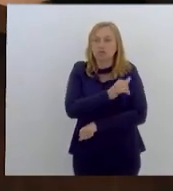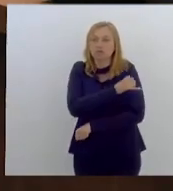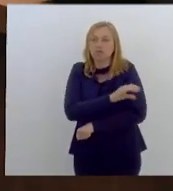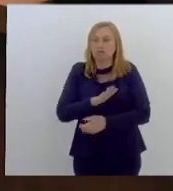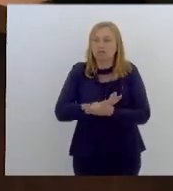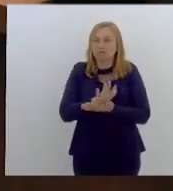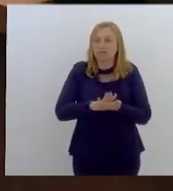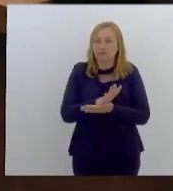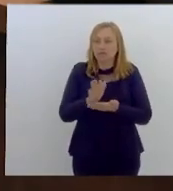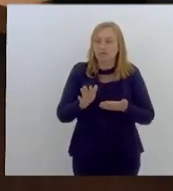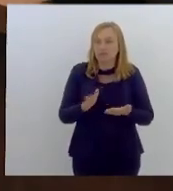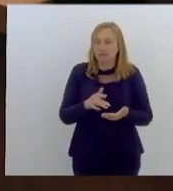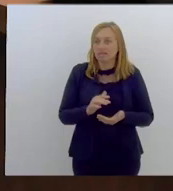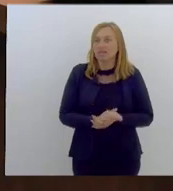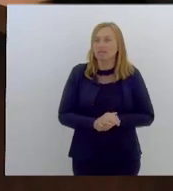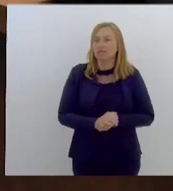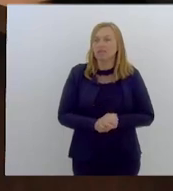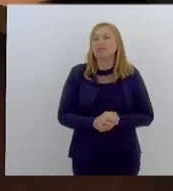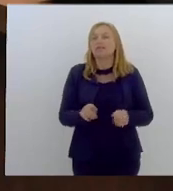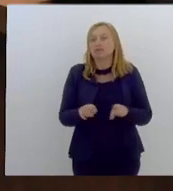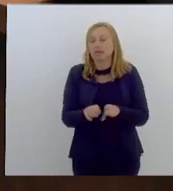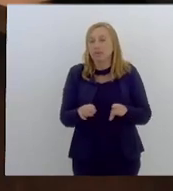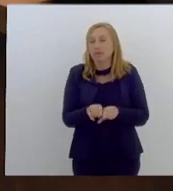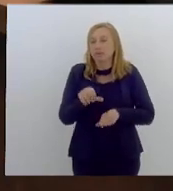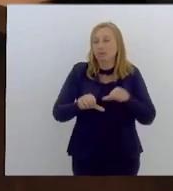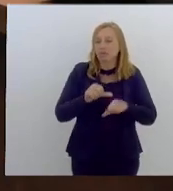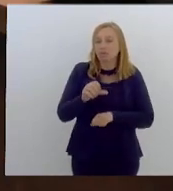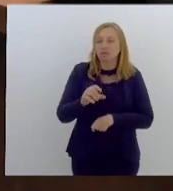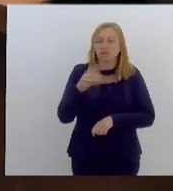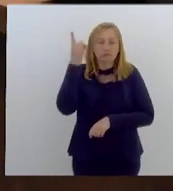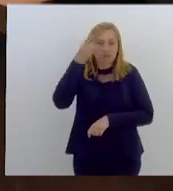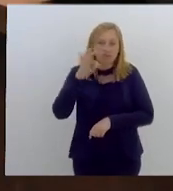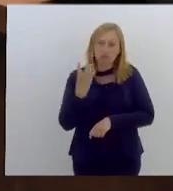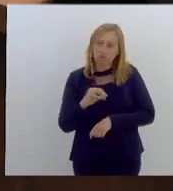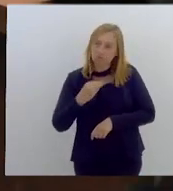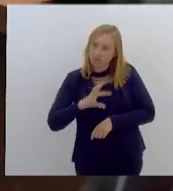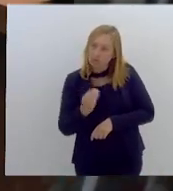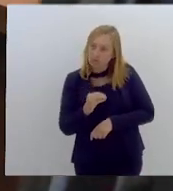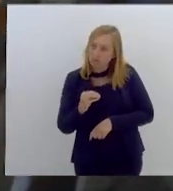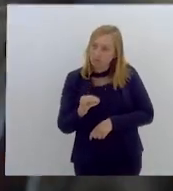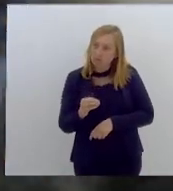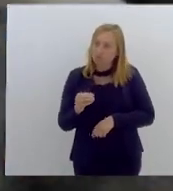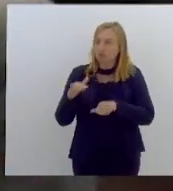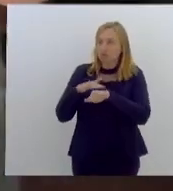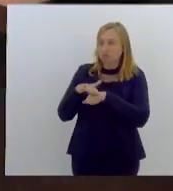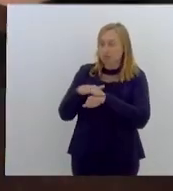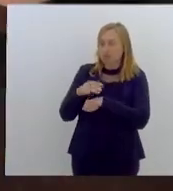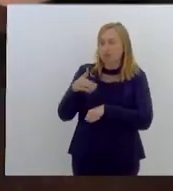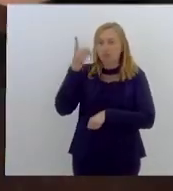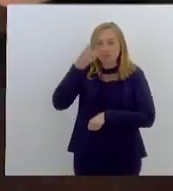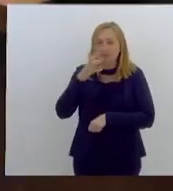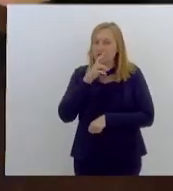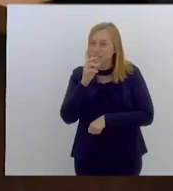fez. Também não muda, deputado Chico Machado, apesar dos cochichos com o deputado Rodrigo Amorim,